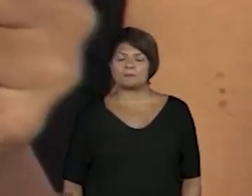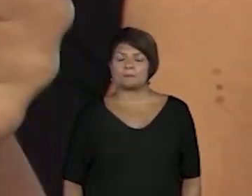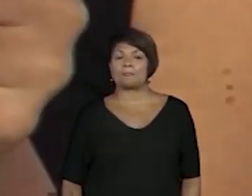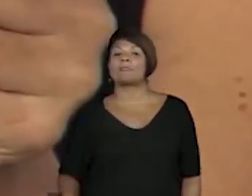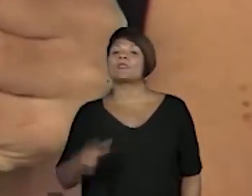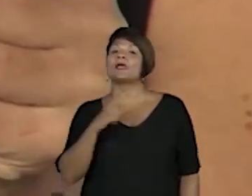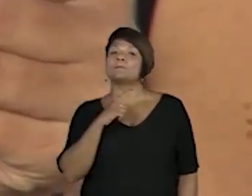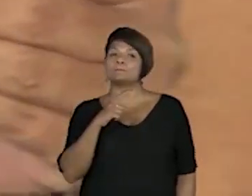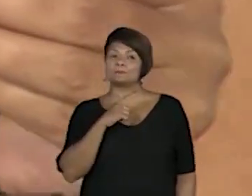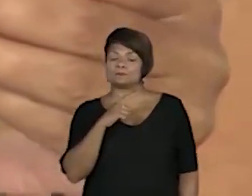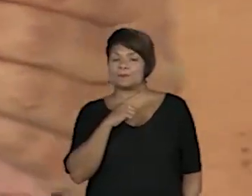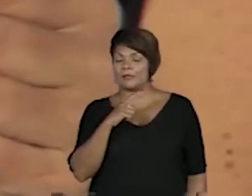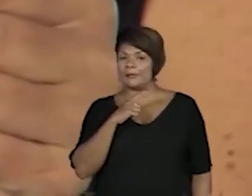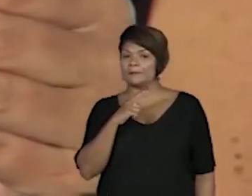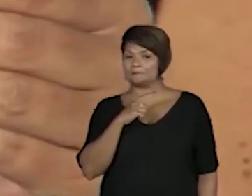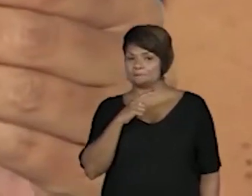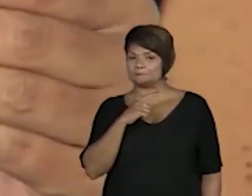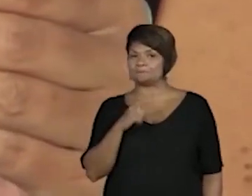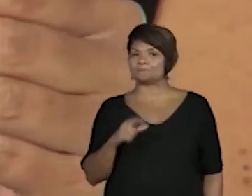Temos aqui